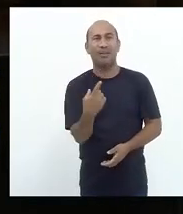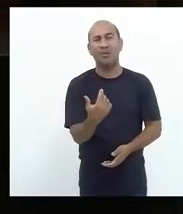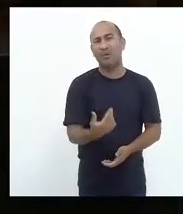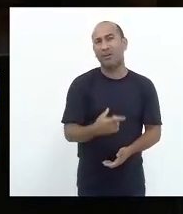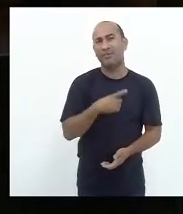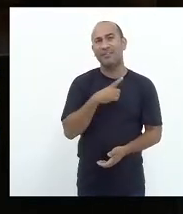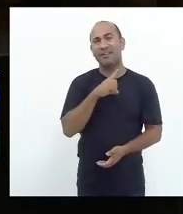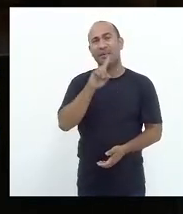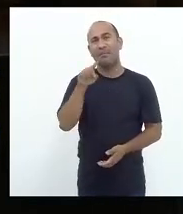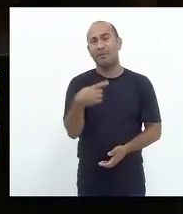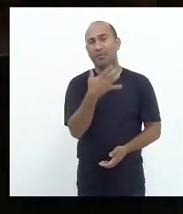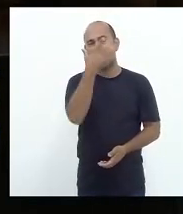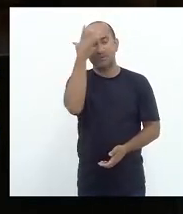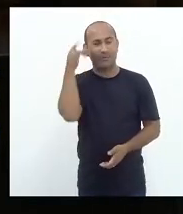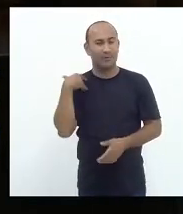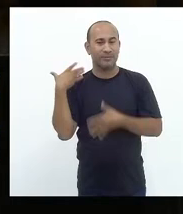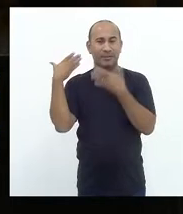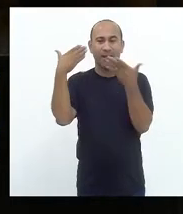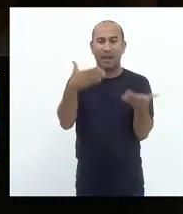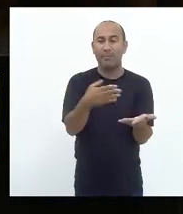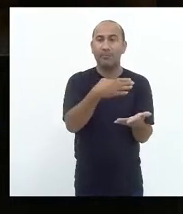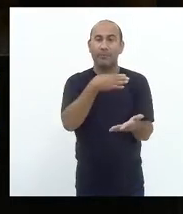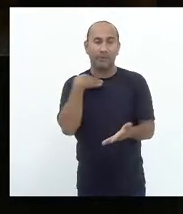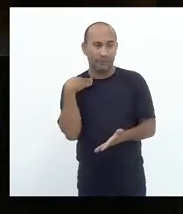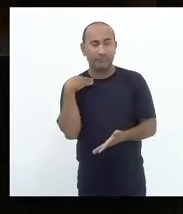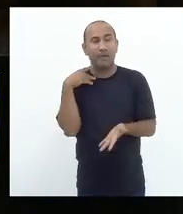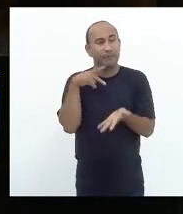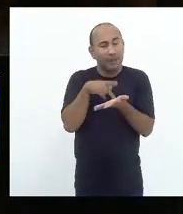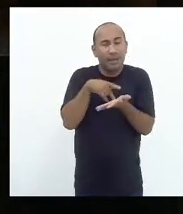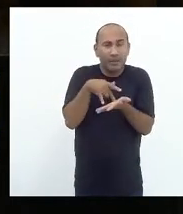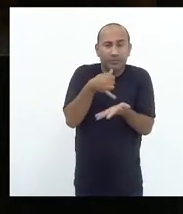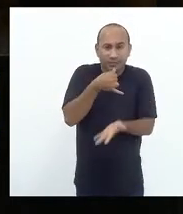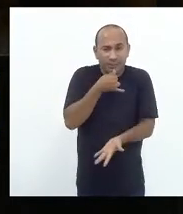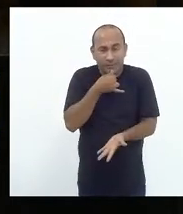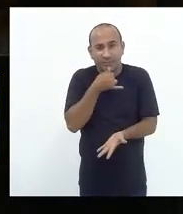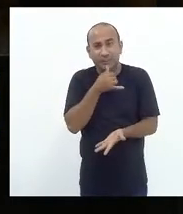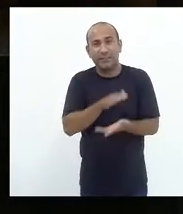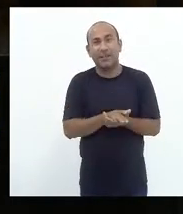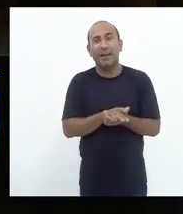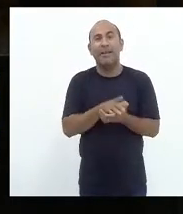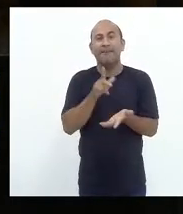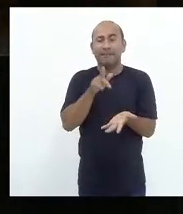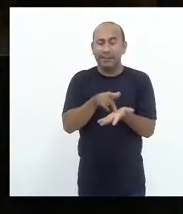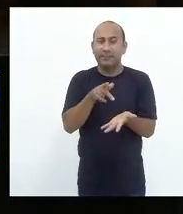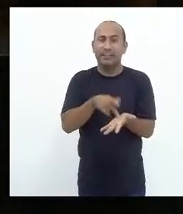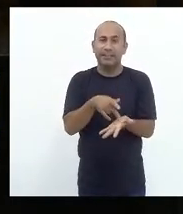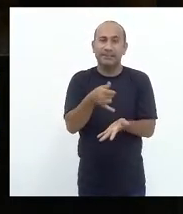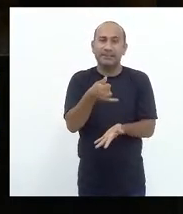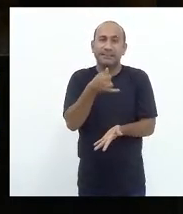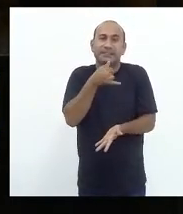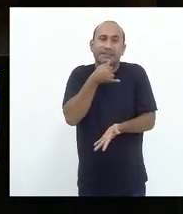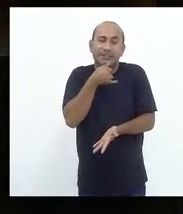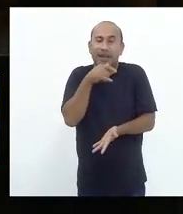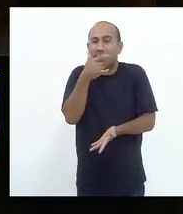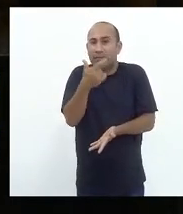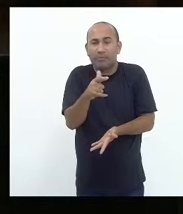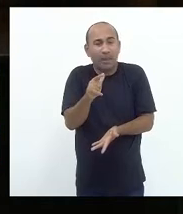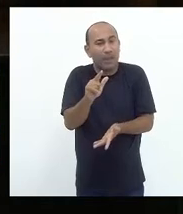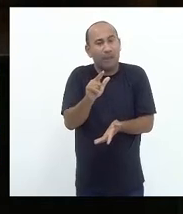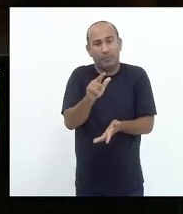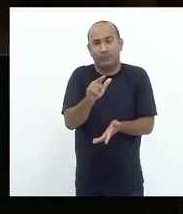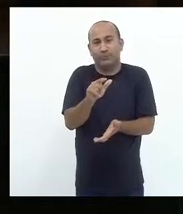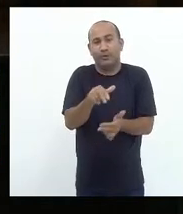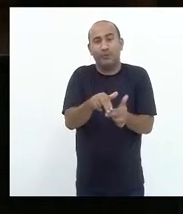600 mil pessoas que chegaram ao óbito. De fato, muito triste. Muito triste, não temos motivos